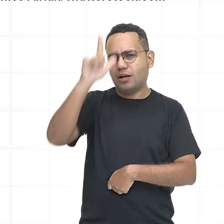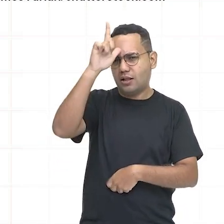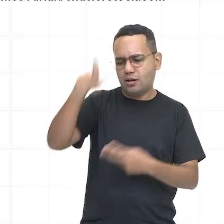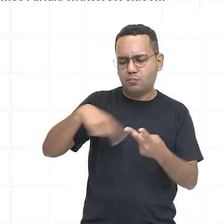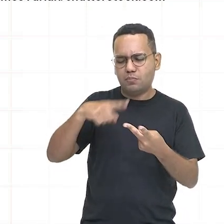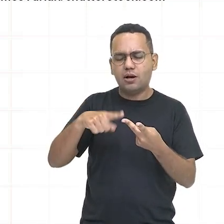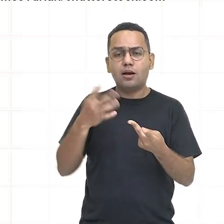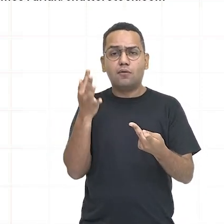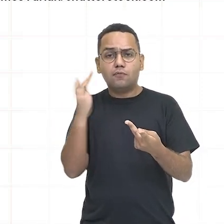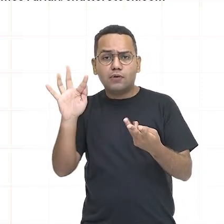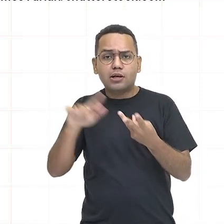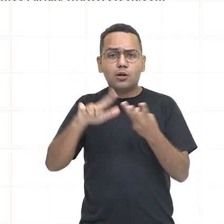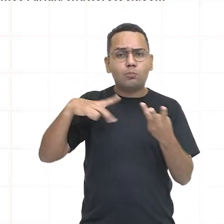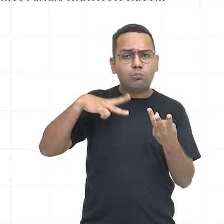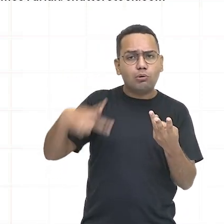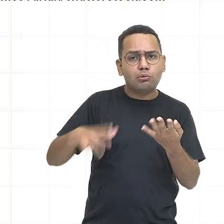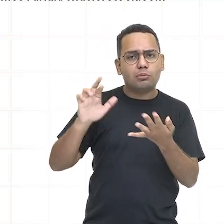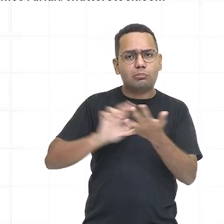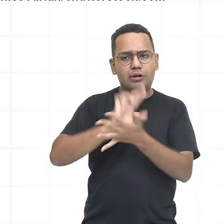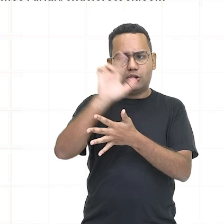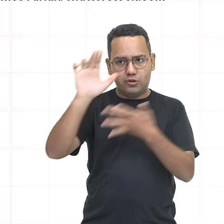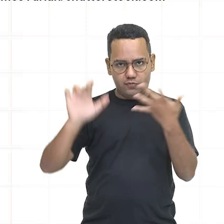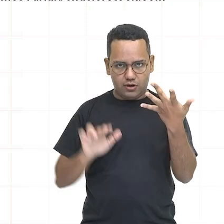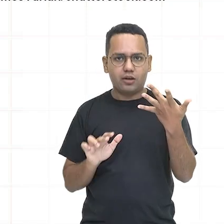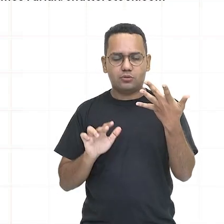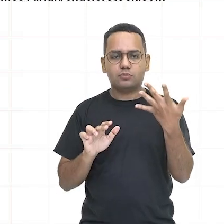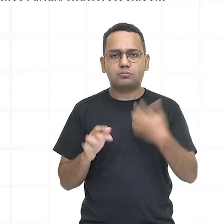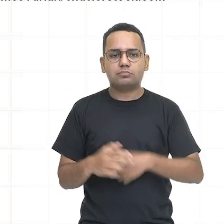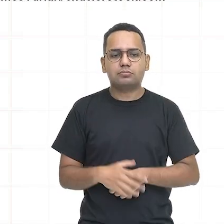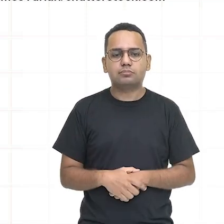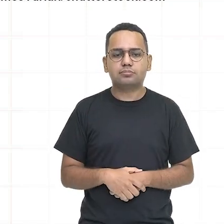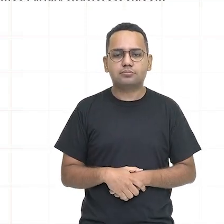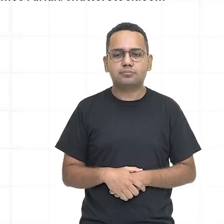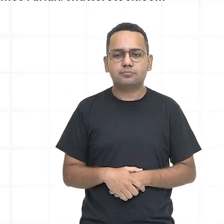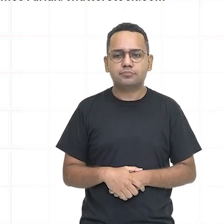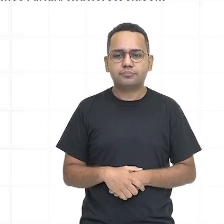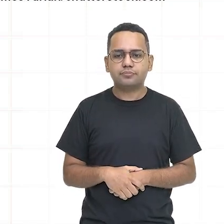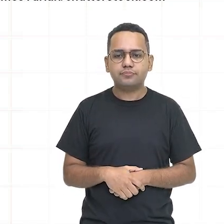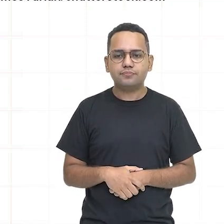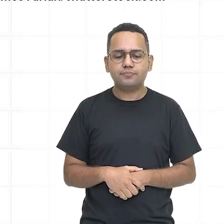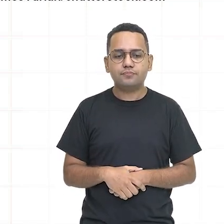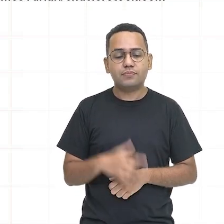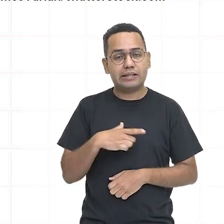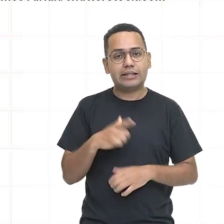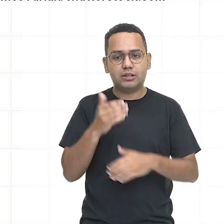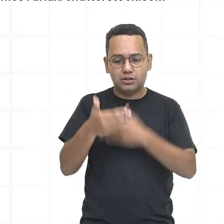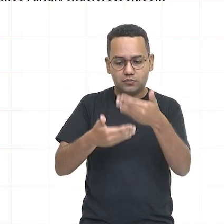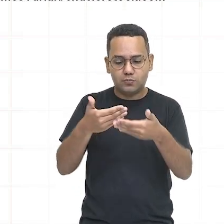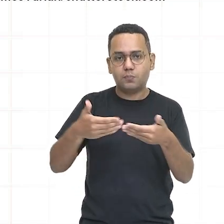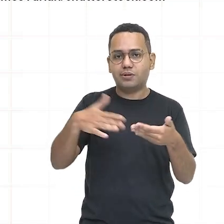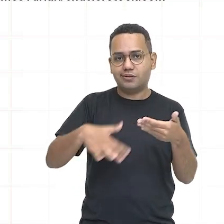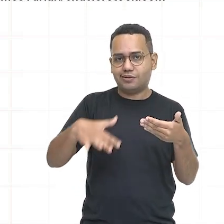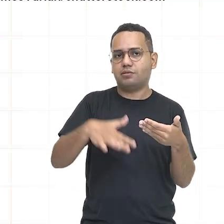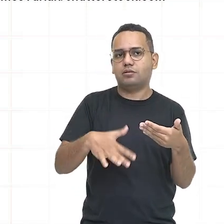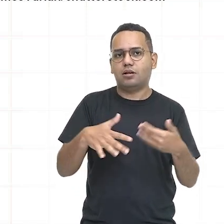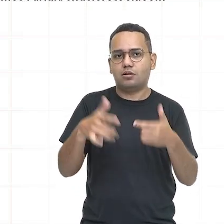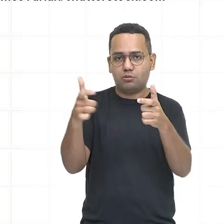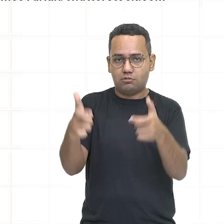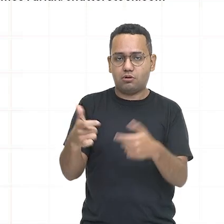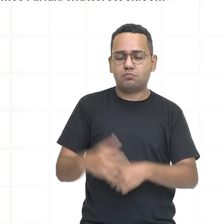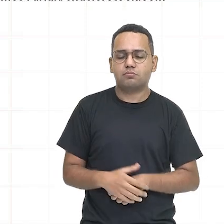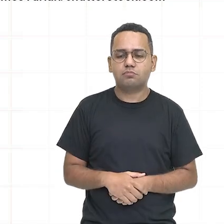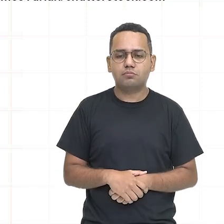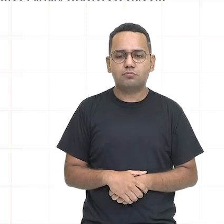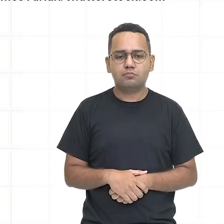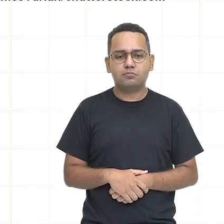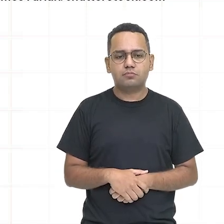Espanha, Portugal, entre outros países aí, que acabam se desenvolvendo bastante no continente europeu, assim também fazendo